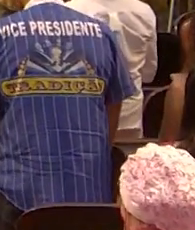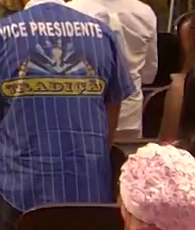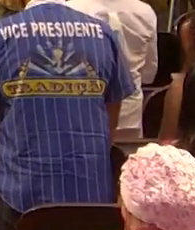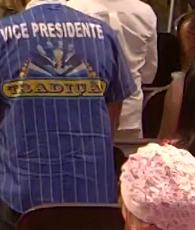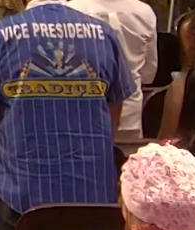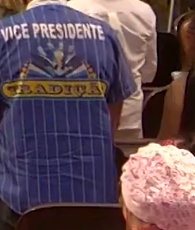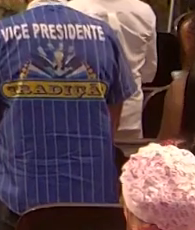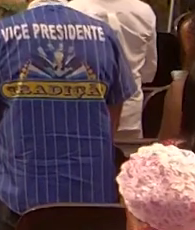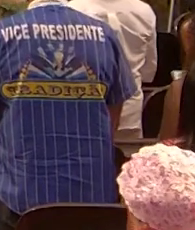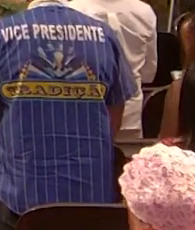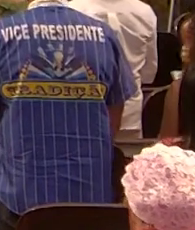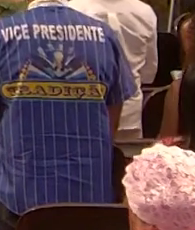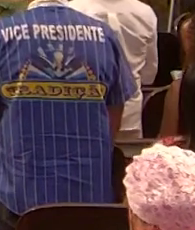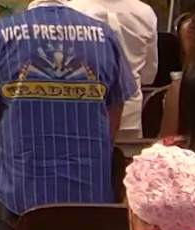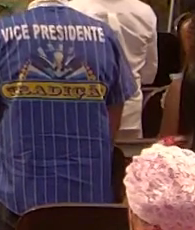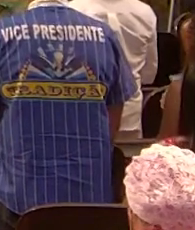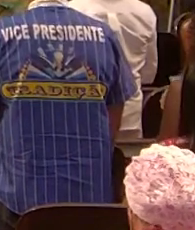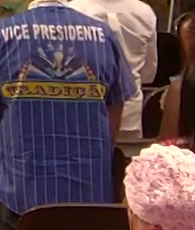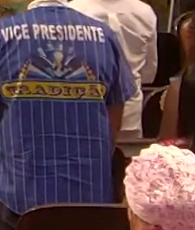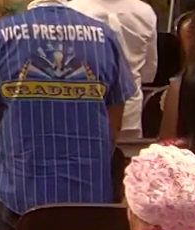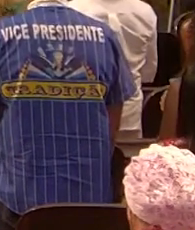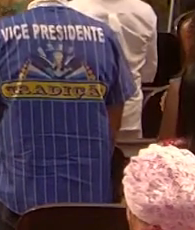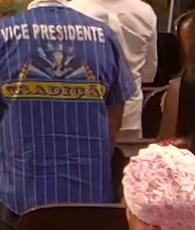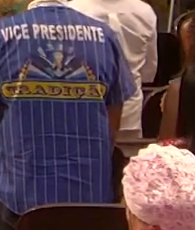essa maravilha de cenário.